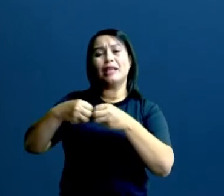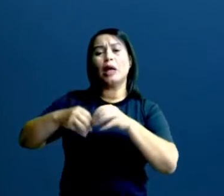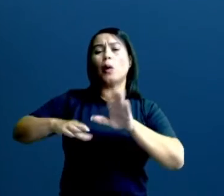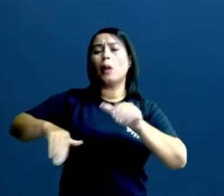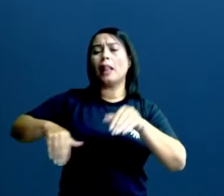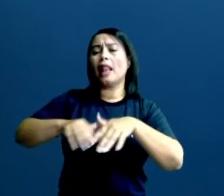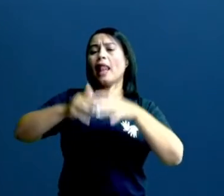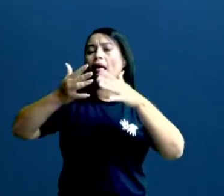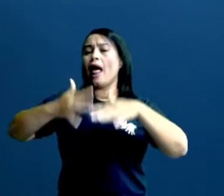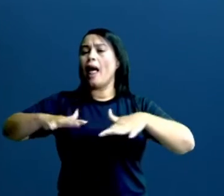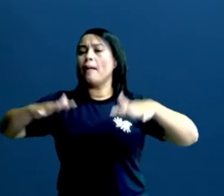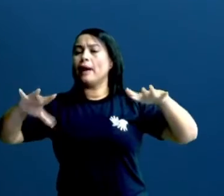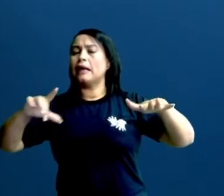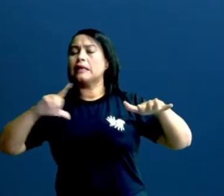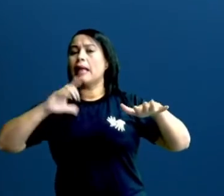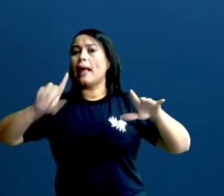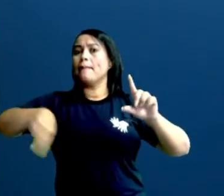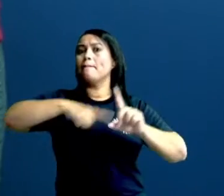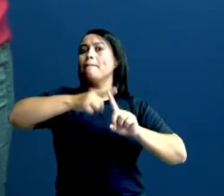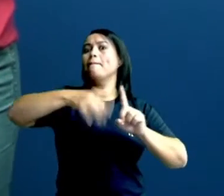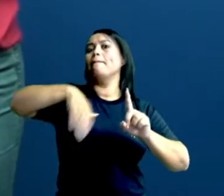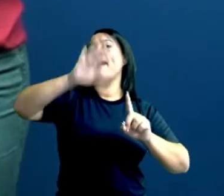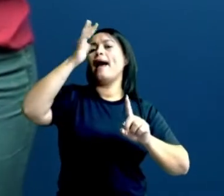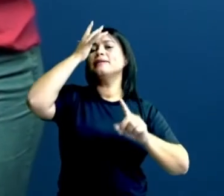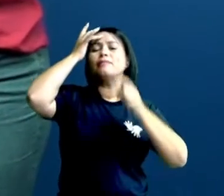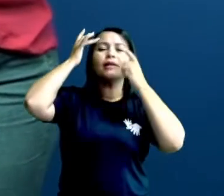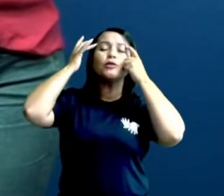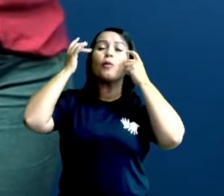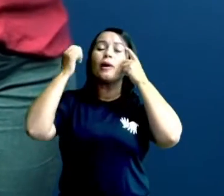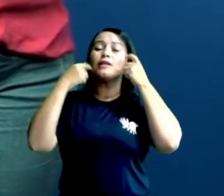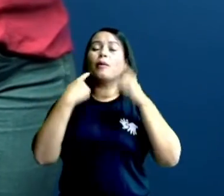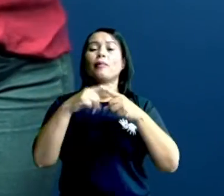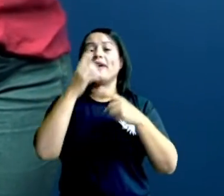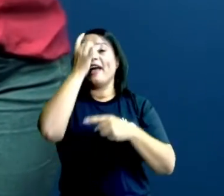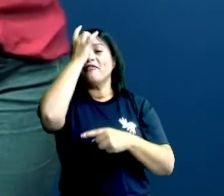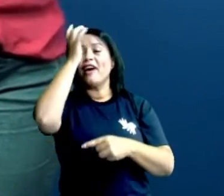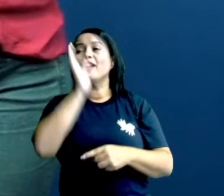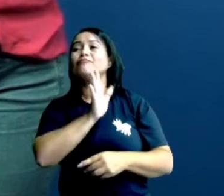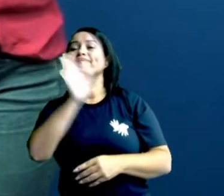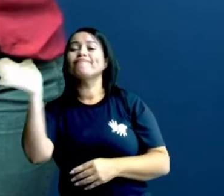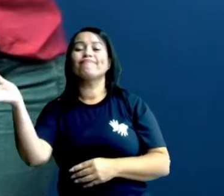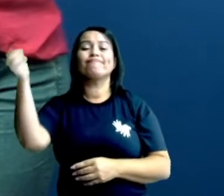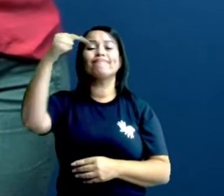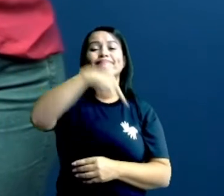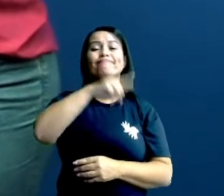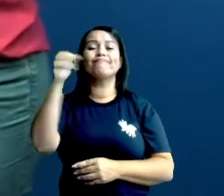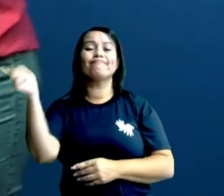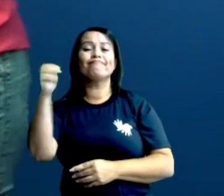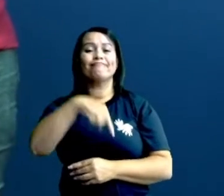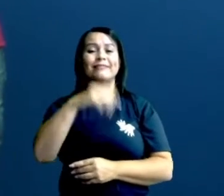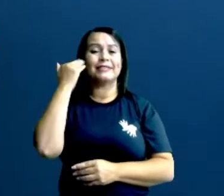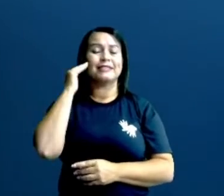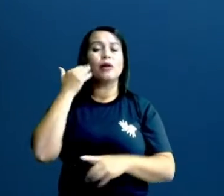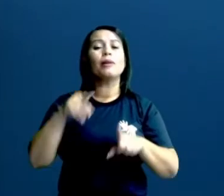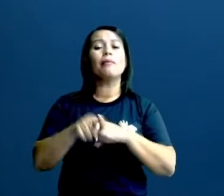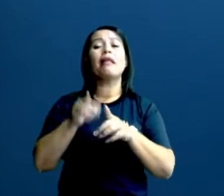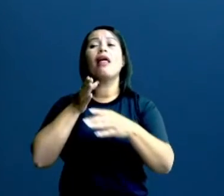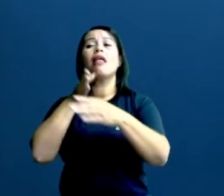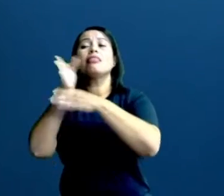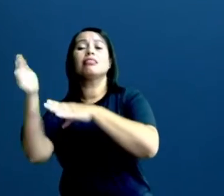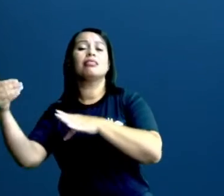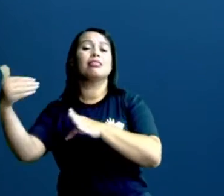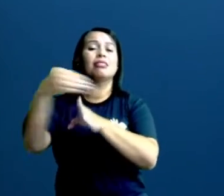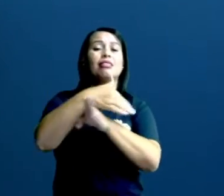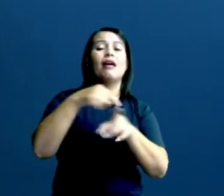a maior concentração de pessoas, pela facilidade de entrada e saída para outro continente, para outro lugar, certo? E também